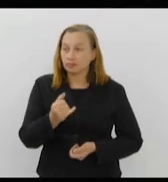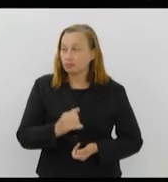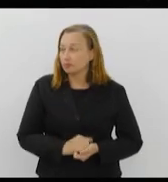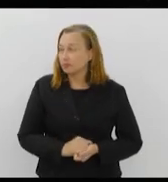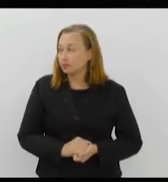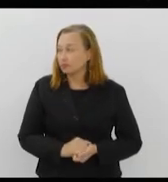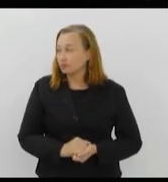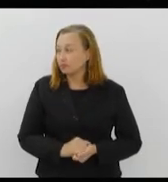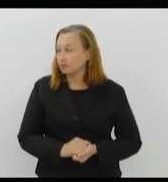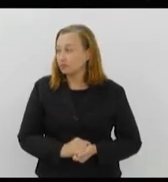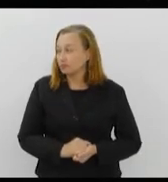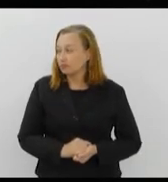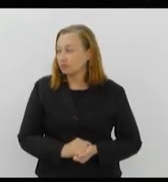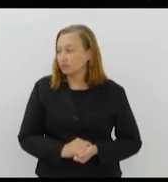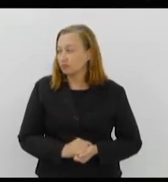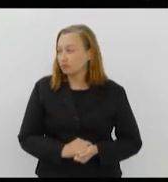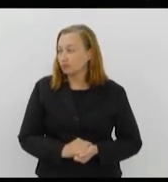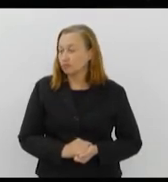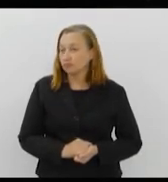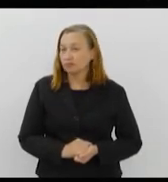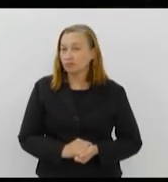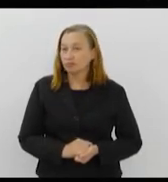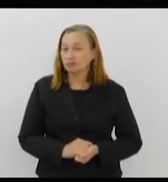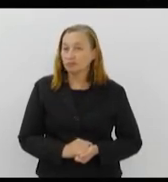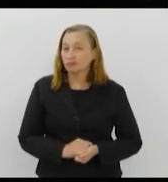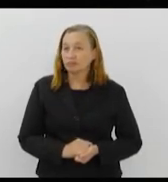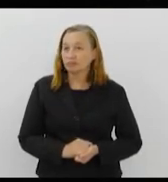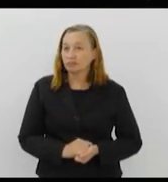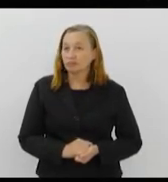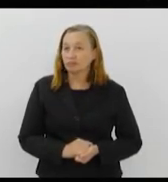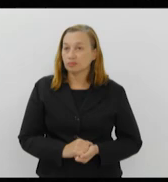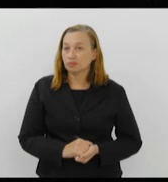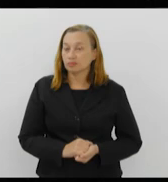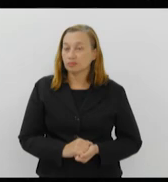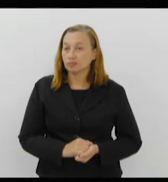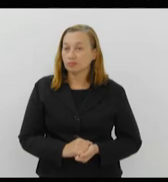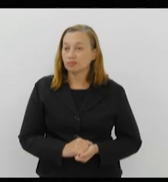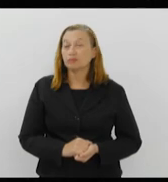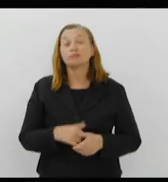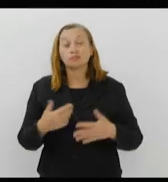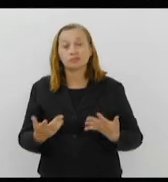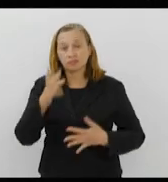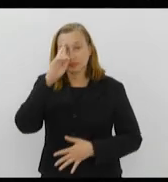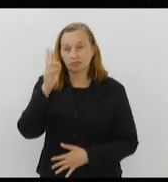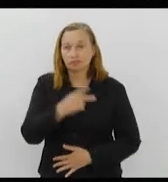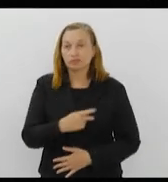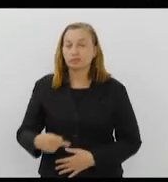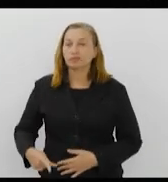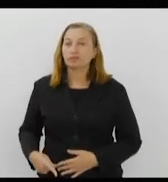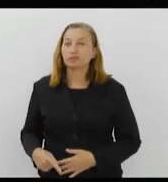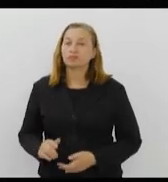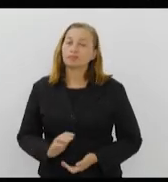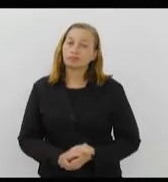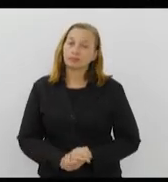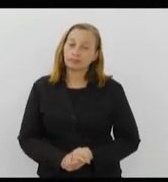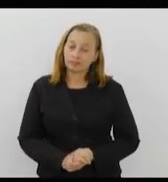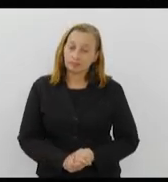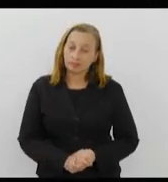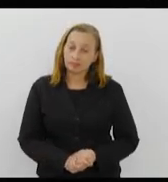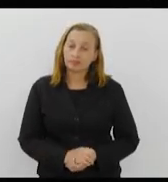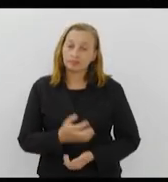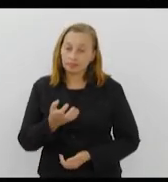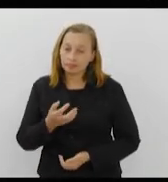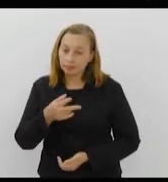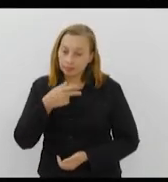passo, evidentemente, é para pautar aqui em plenário. Então, senhora presidente, era isso que eu